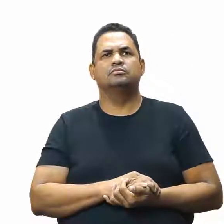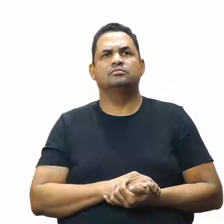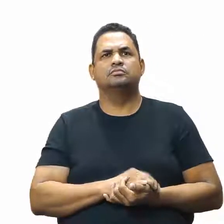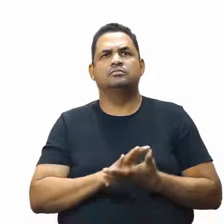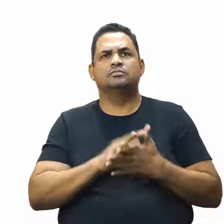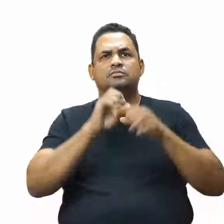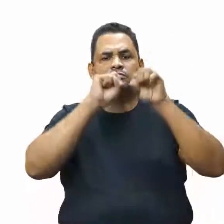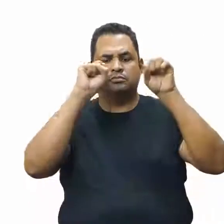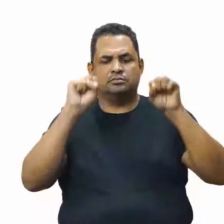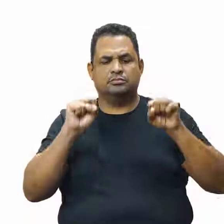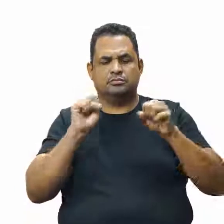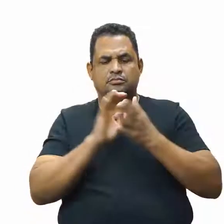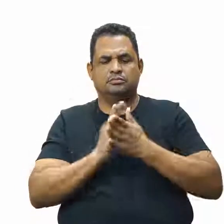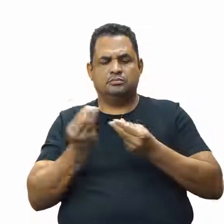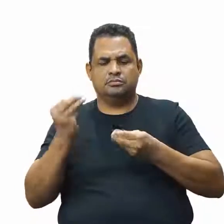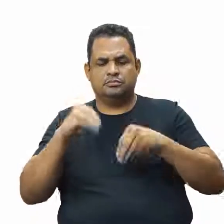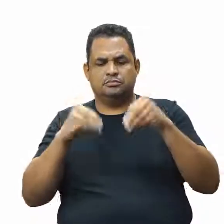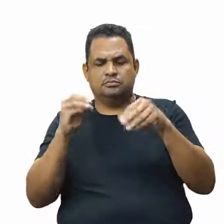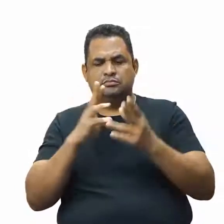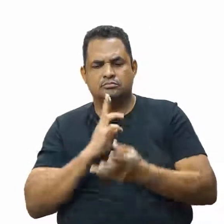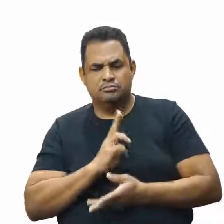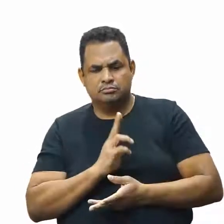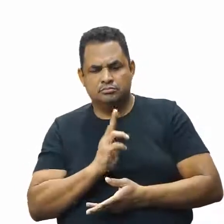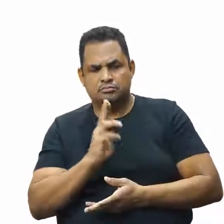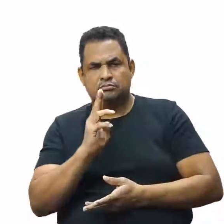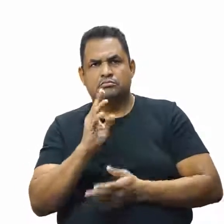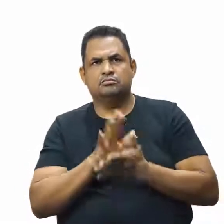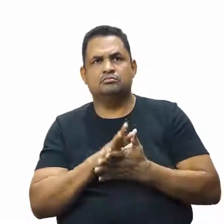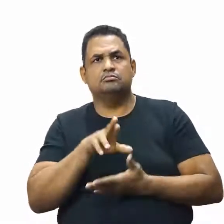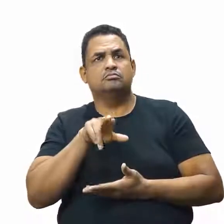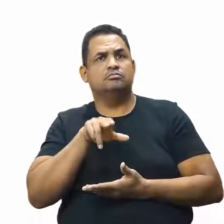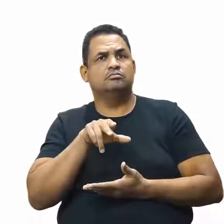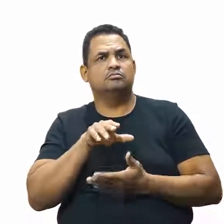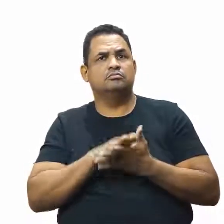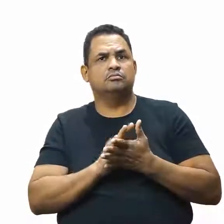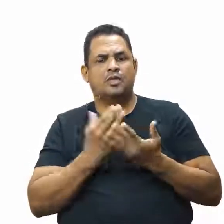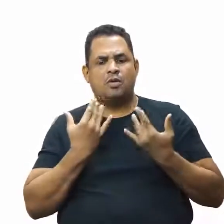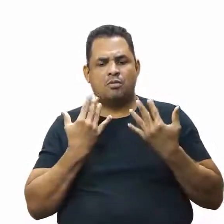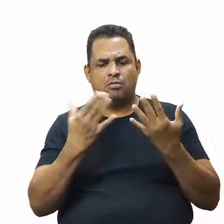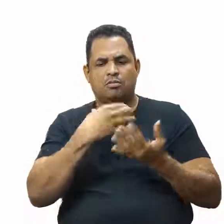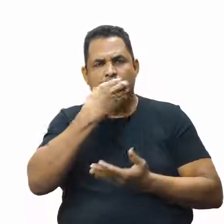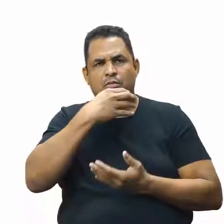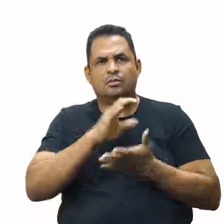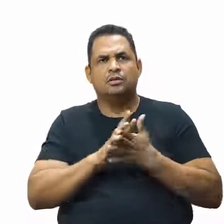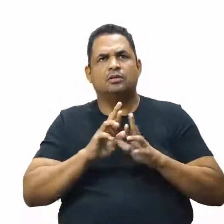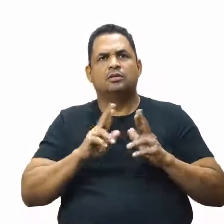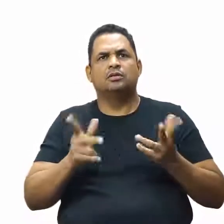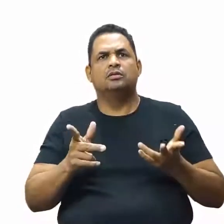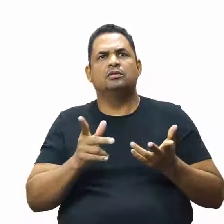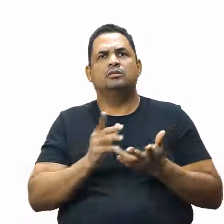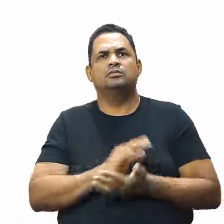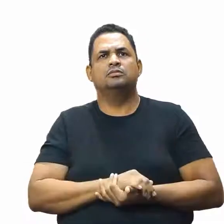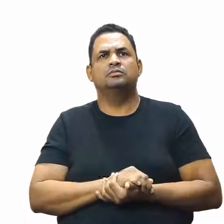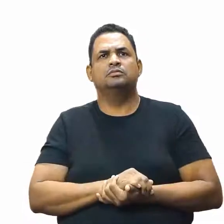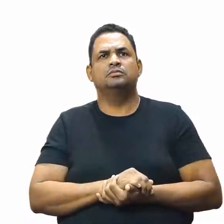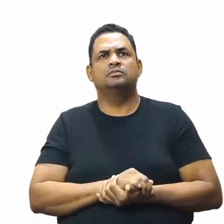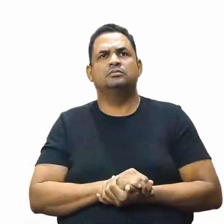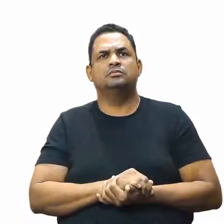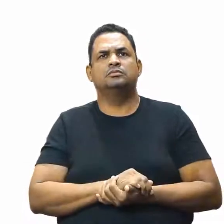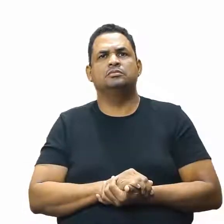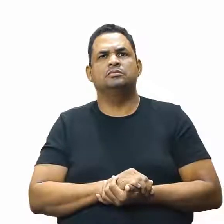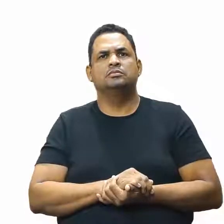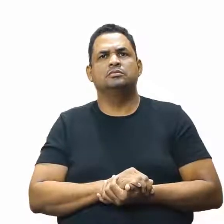São sistemas de cultivos perenes, semelhantes a pomares. A diferença está